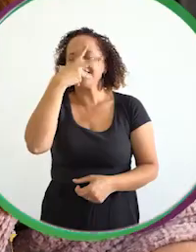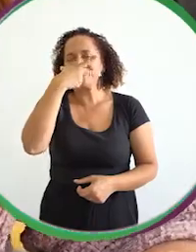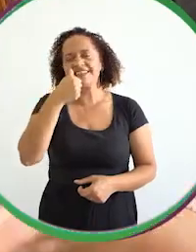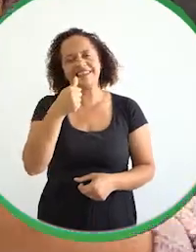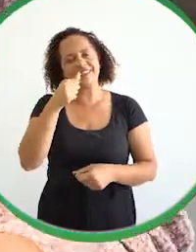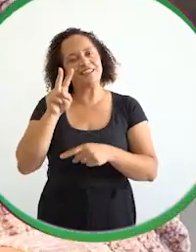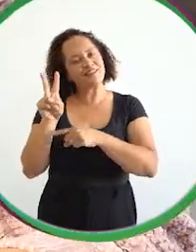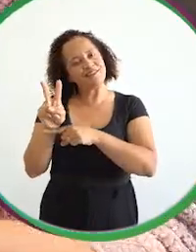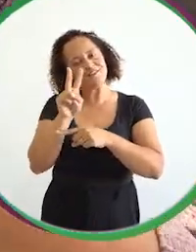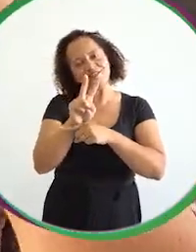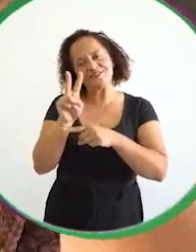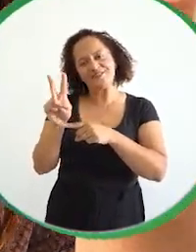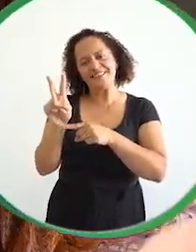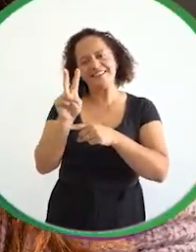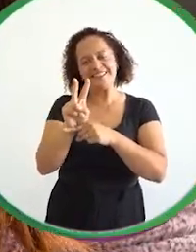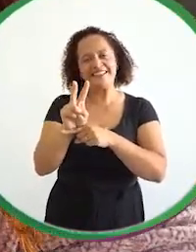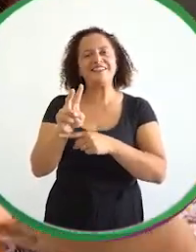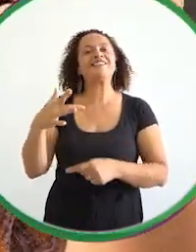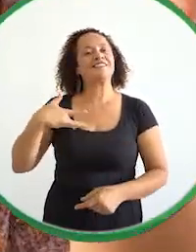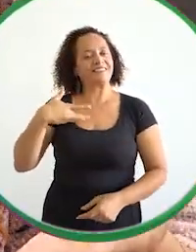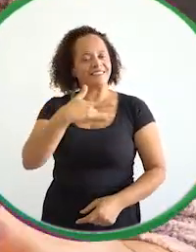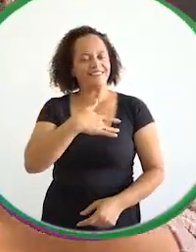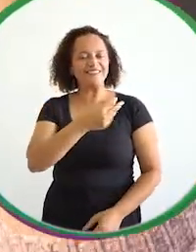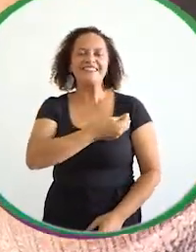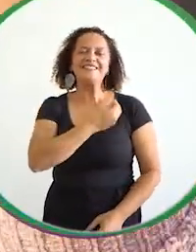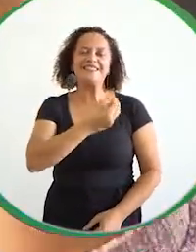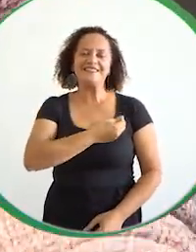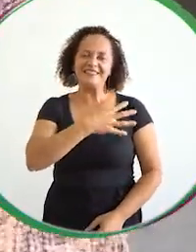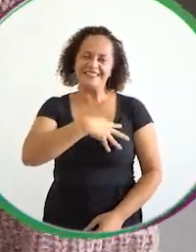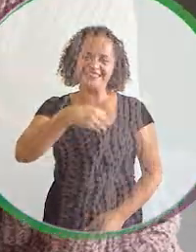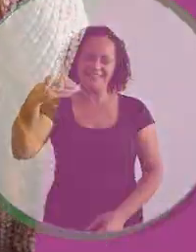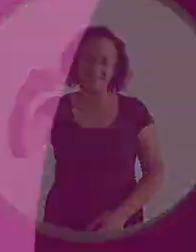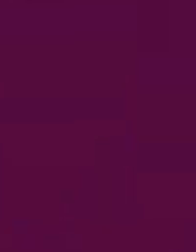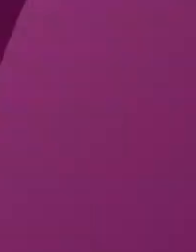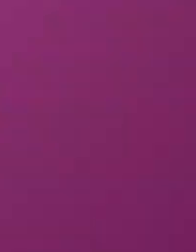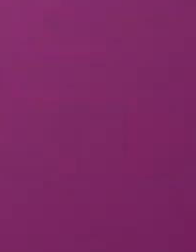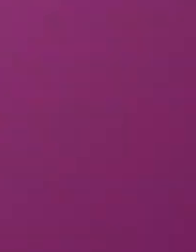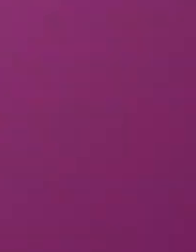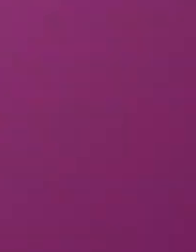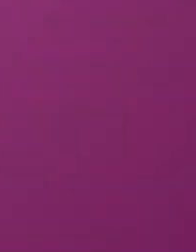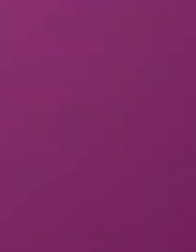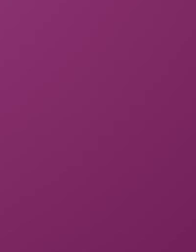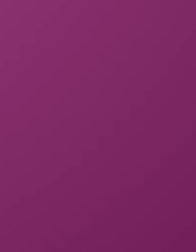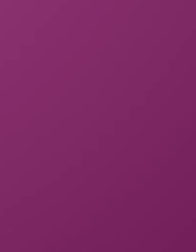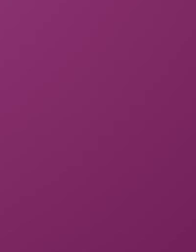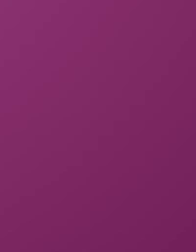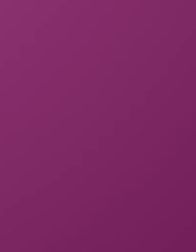lindo ver esses pais se preocupando com a saúde, com a vida de seus filhos.